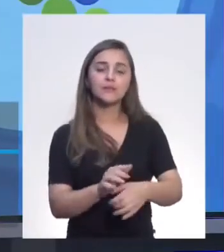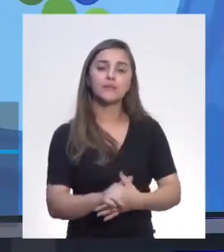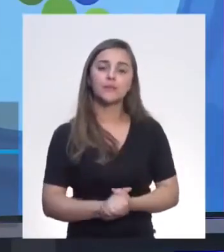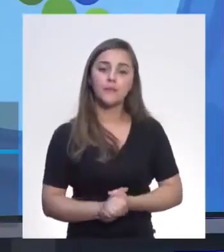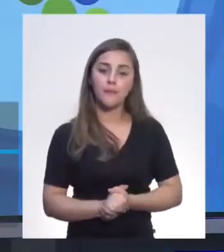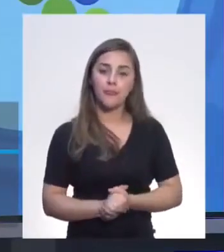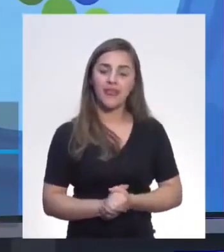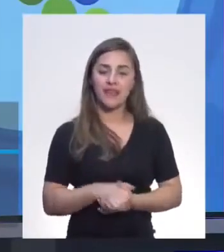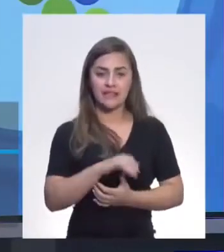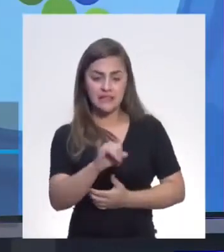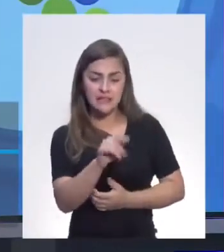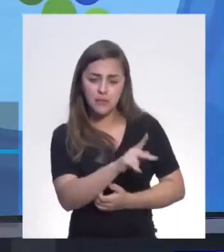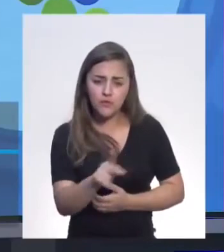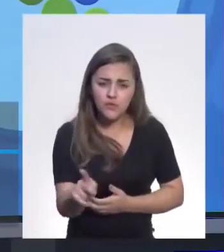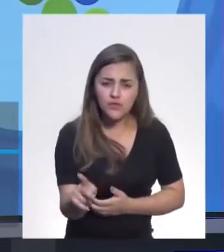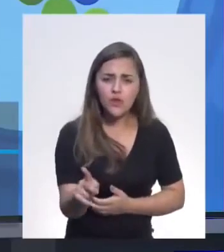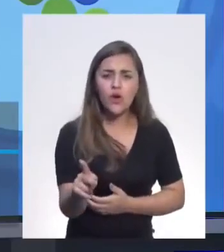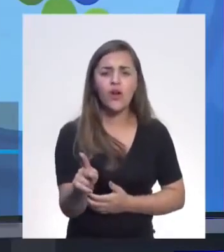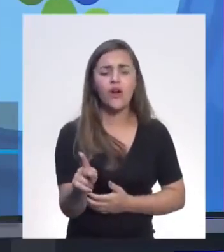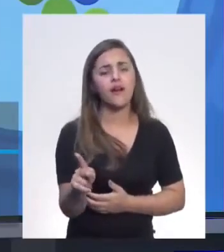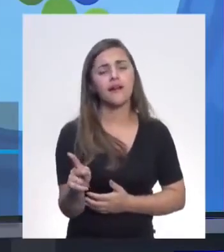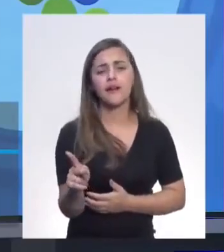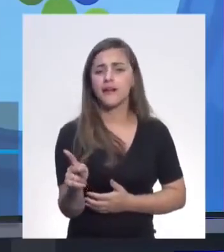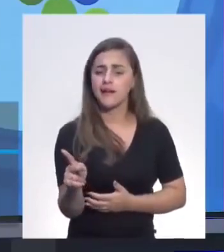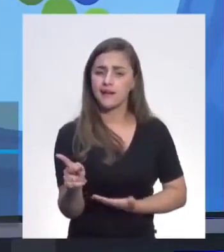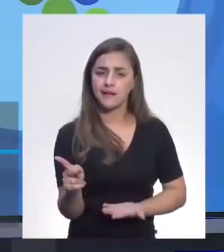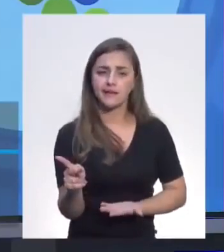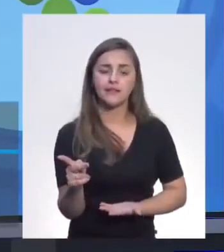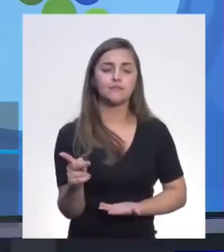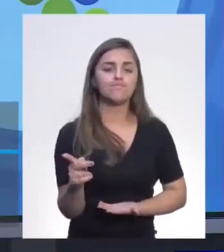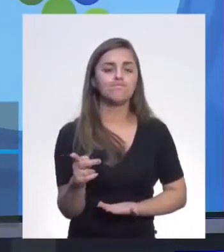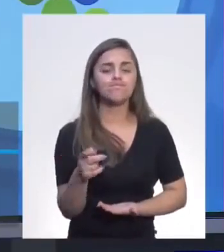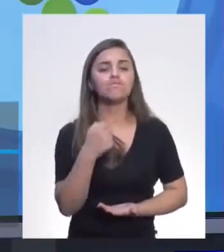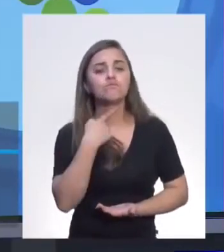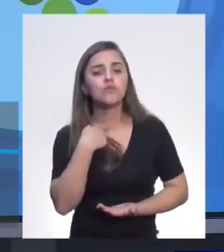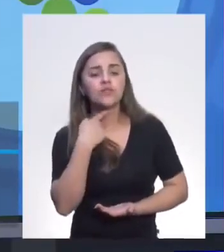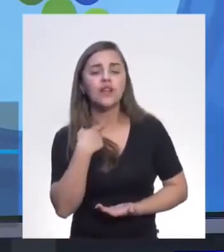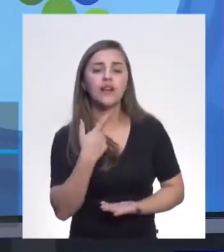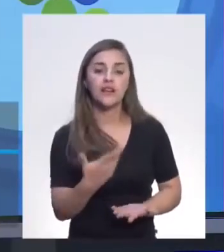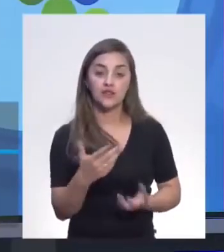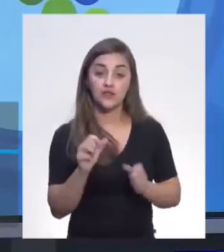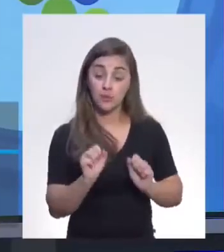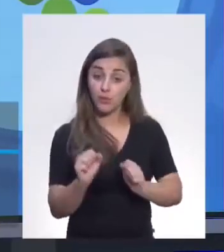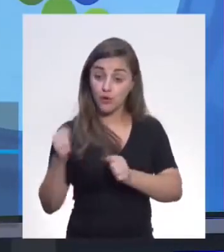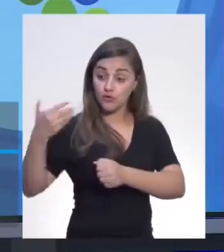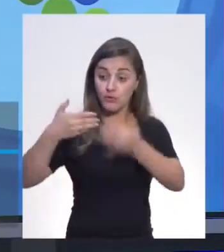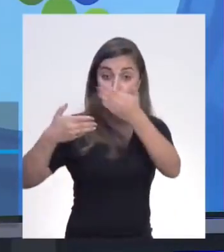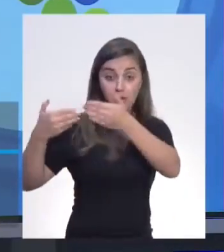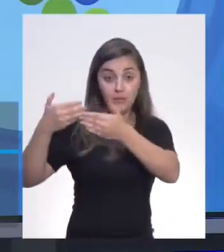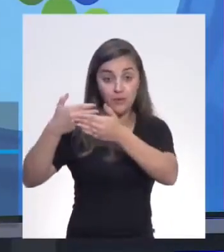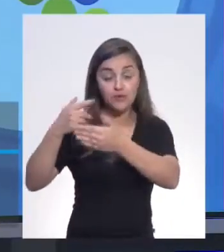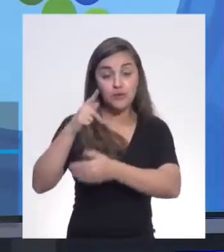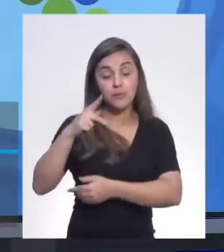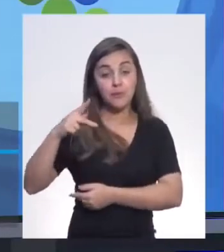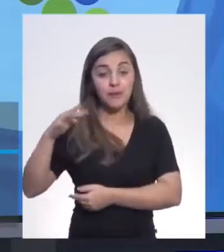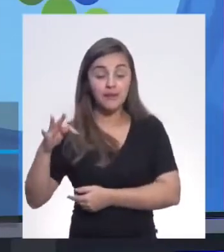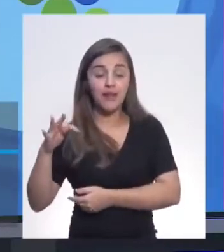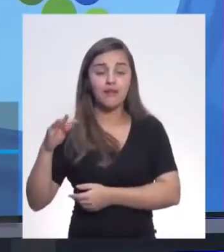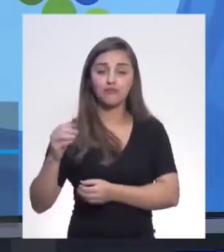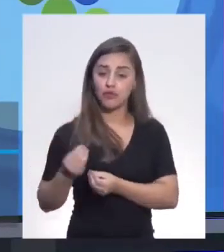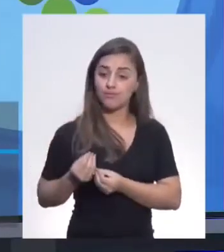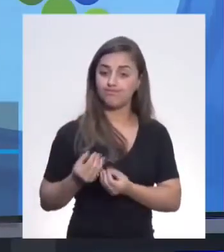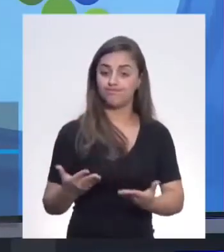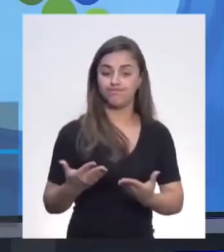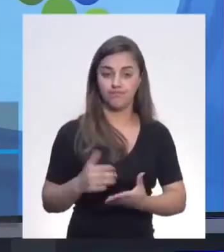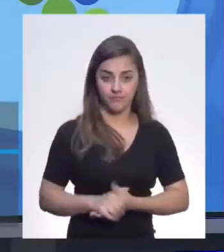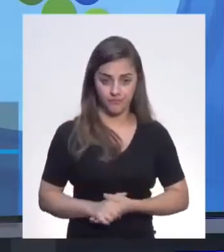Então, qualquer coisa, se os professores quiserem, esse PowerPoint é disponível, vocês podem pegar lá. Umas coisas que a gente gostaria